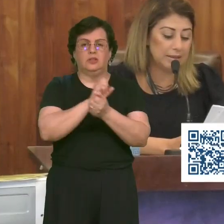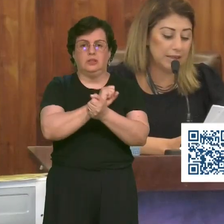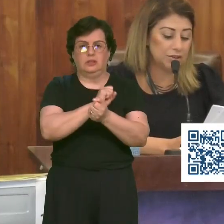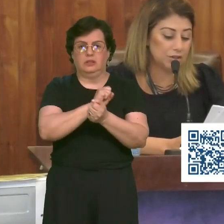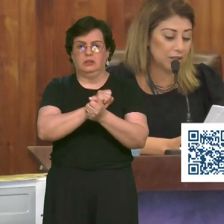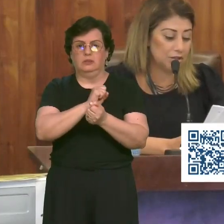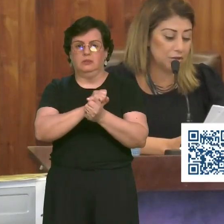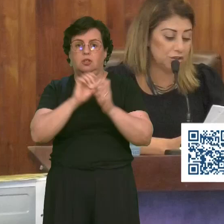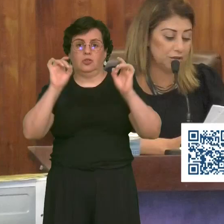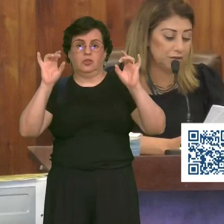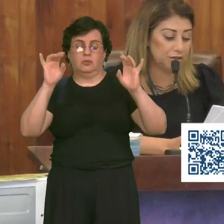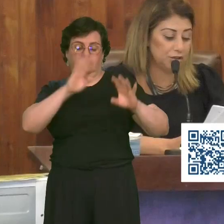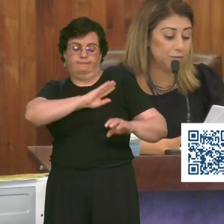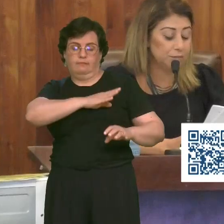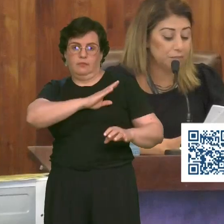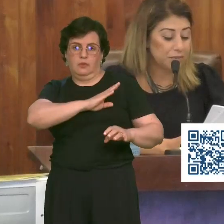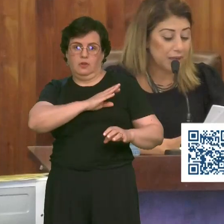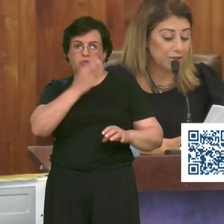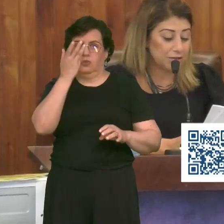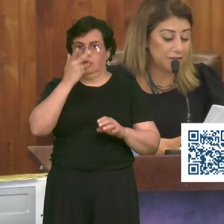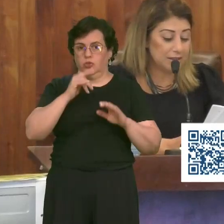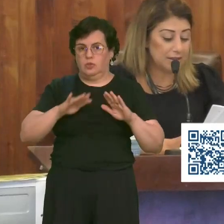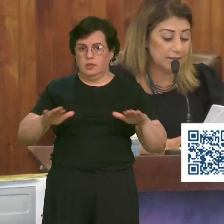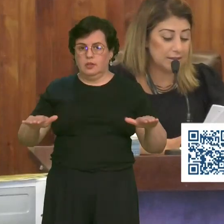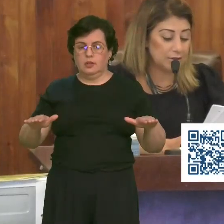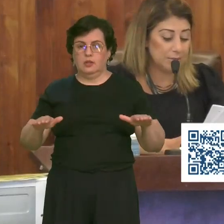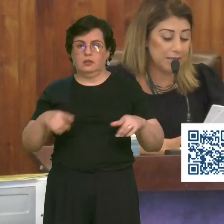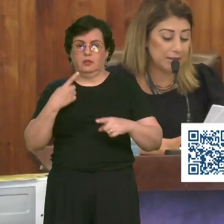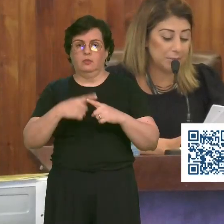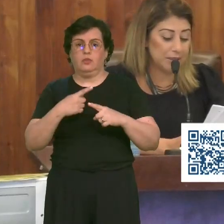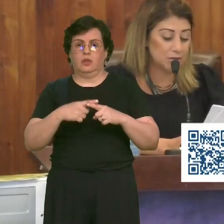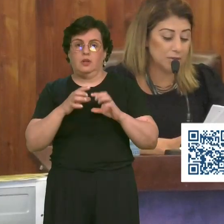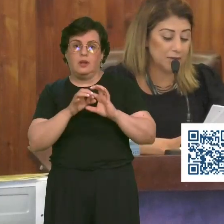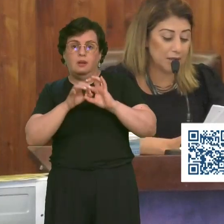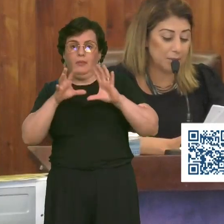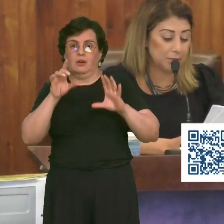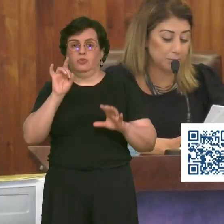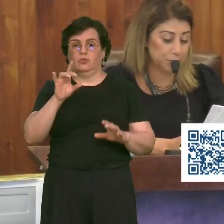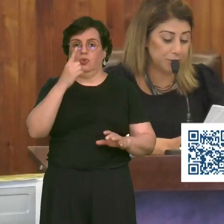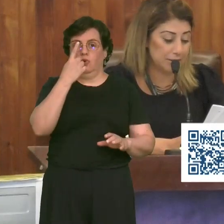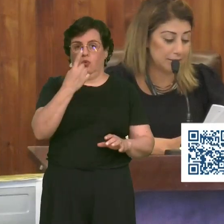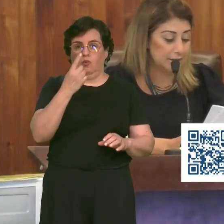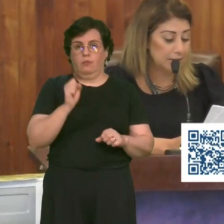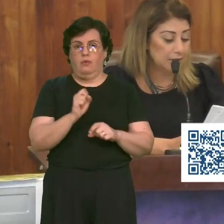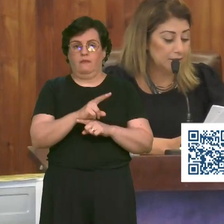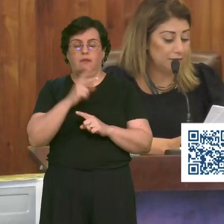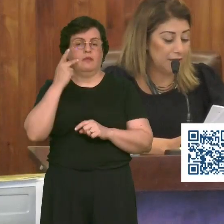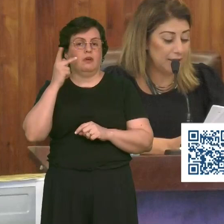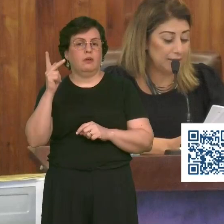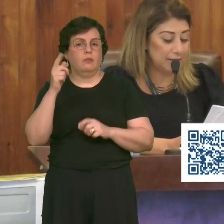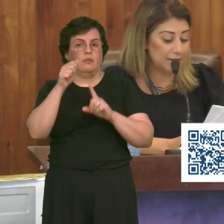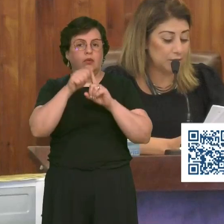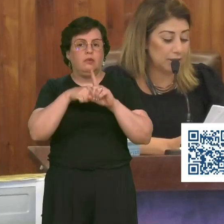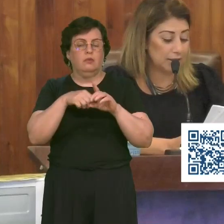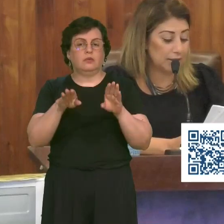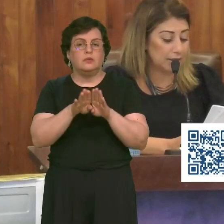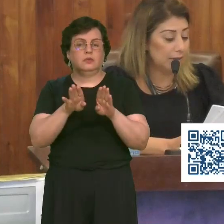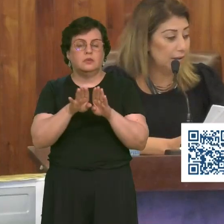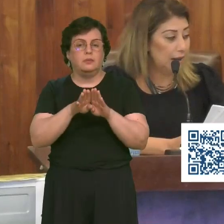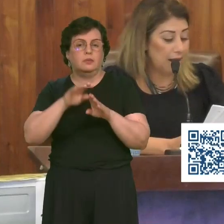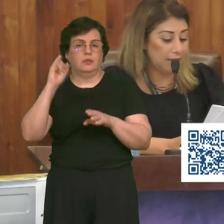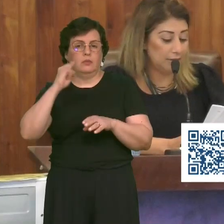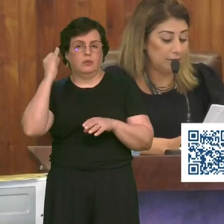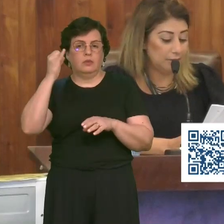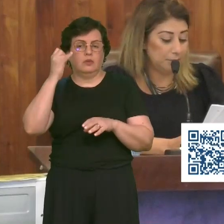a especialidade de Cardiologia infantil haja Vista que tem sido liberada apenas uma vaga para por mês Vale ainda ressaltar